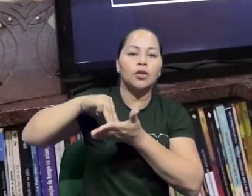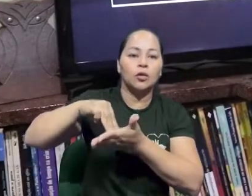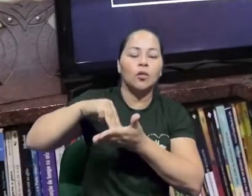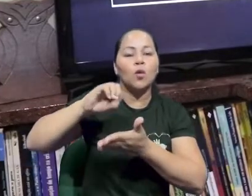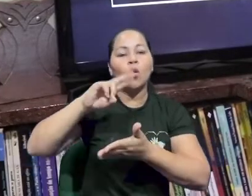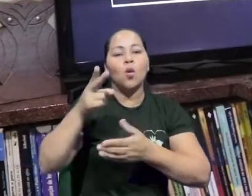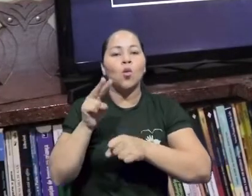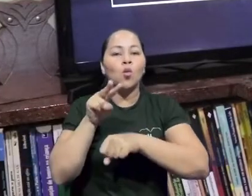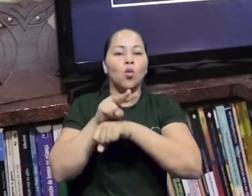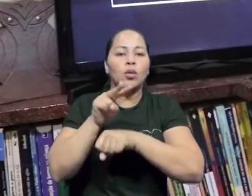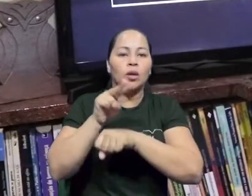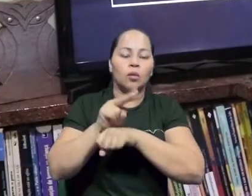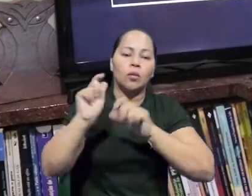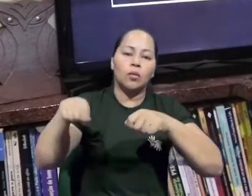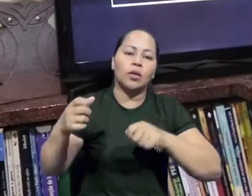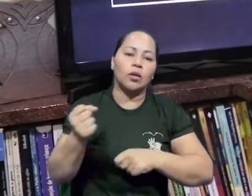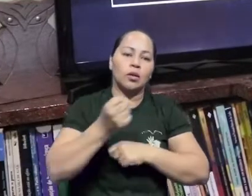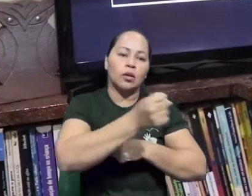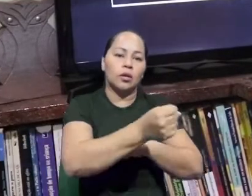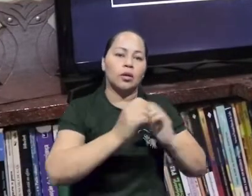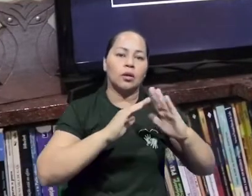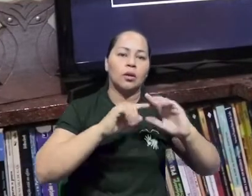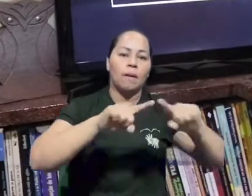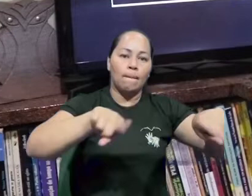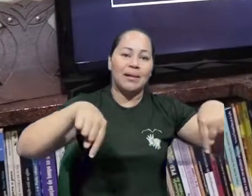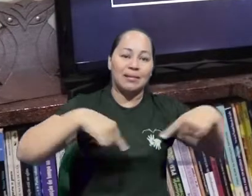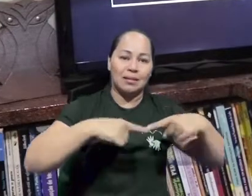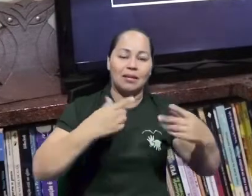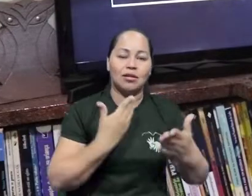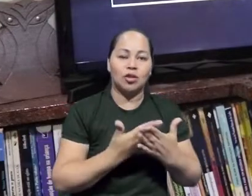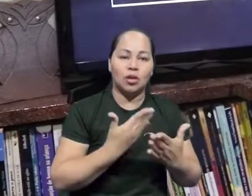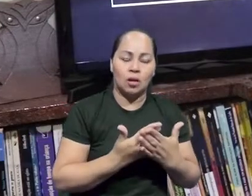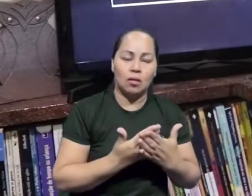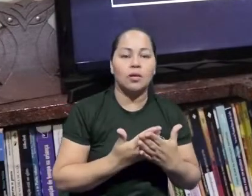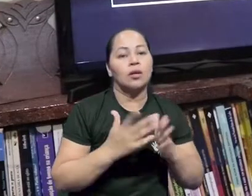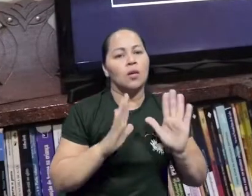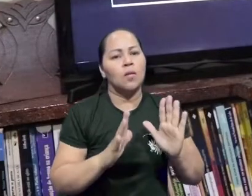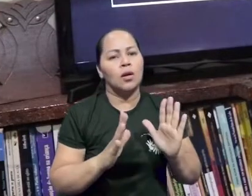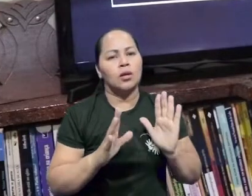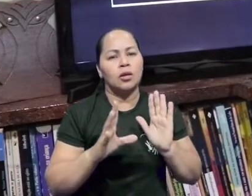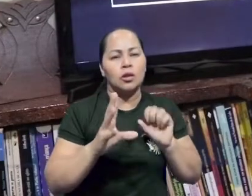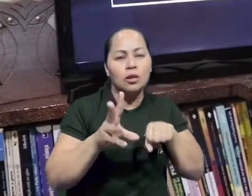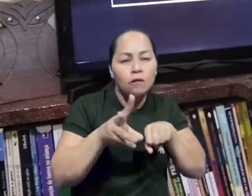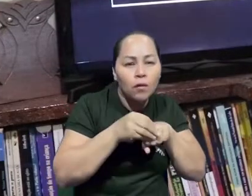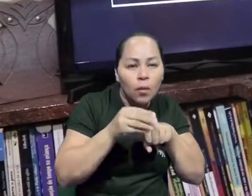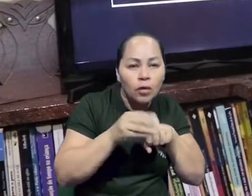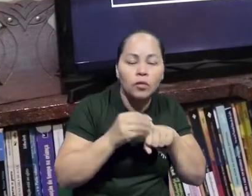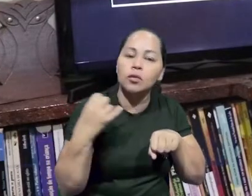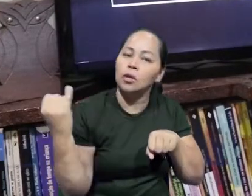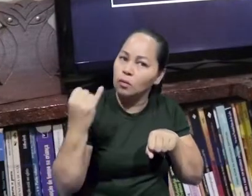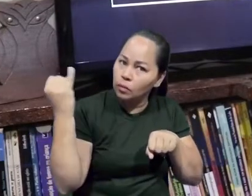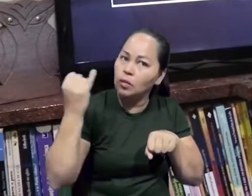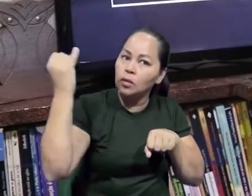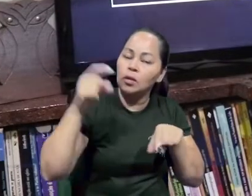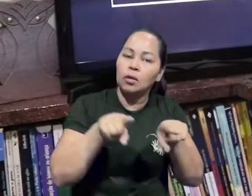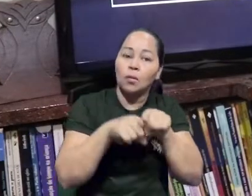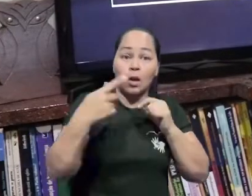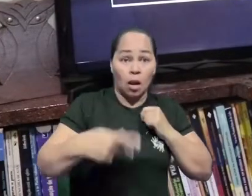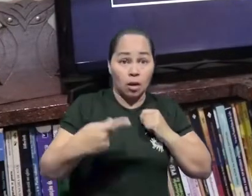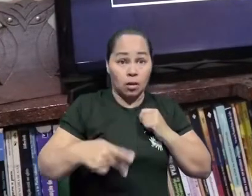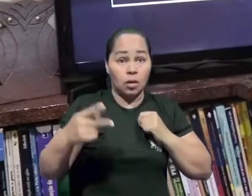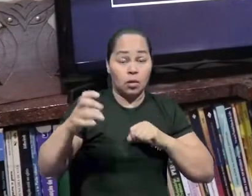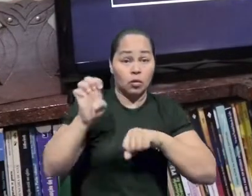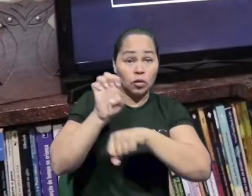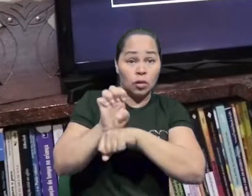e o transporte especial para frequentar a sala de aula regular. Então eu trouxe essa informação porque é assim que acontece aqui no estado de